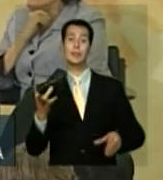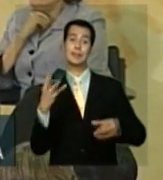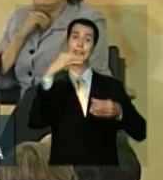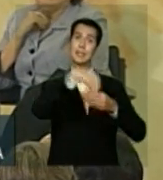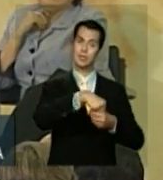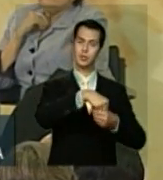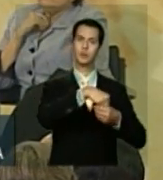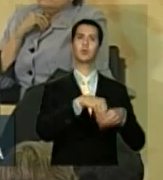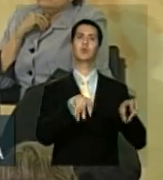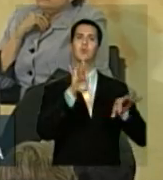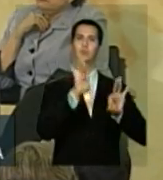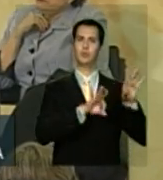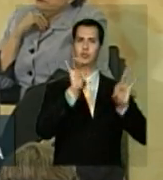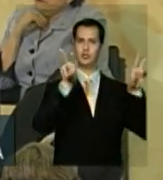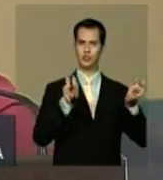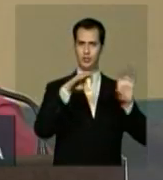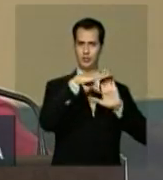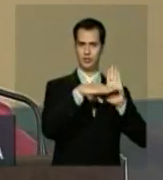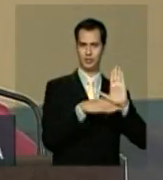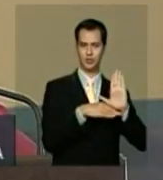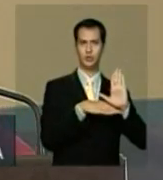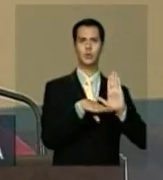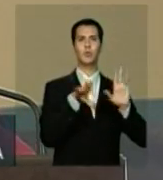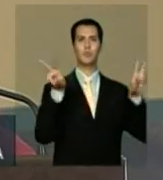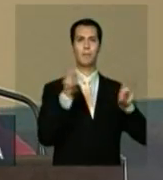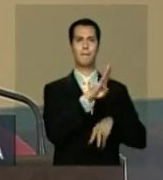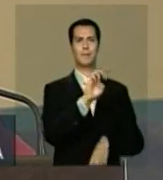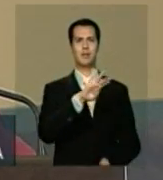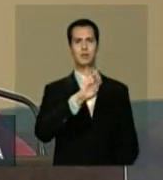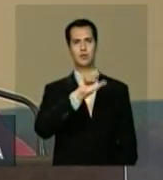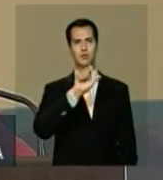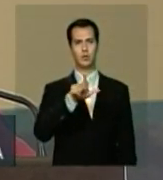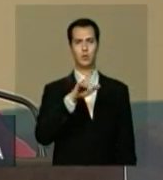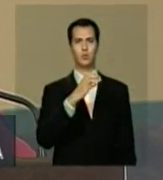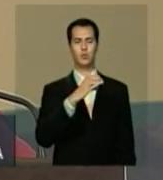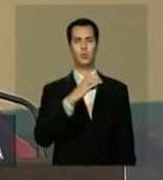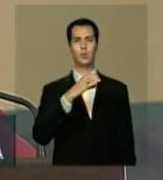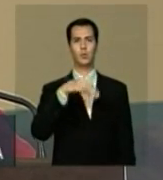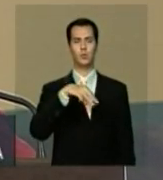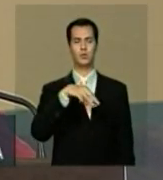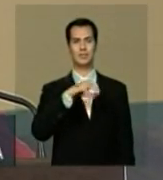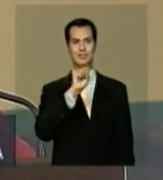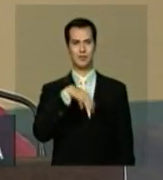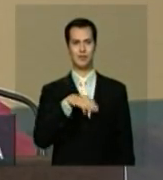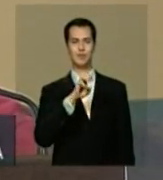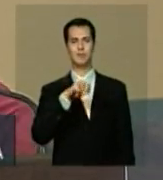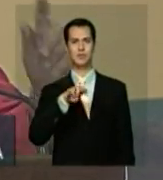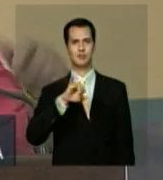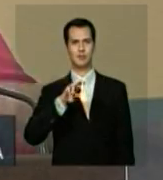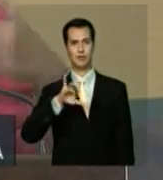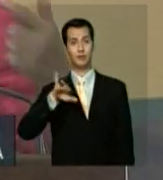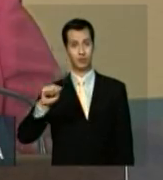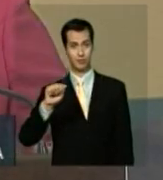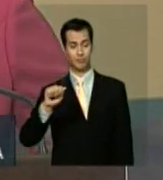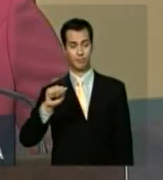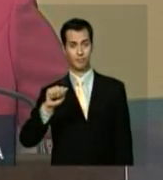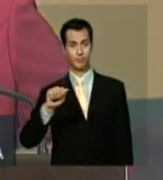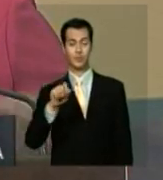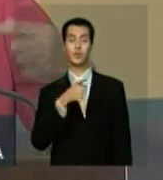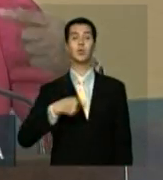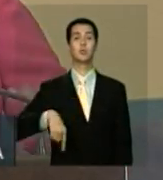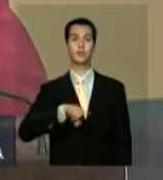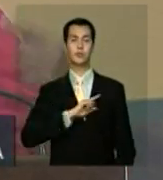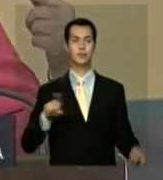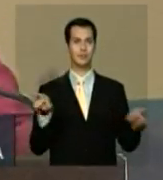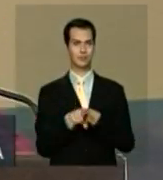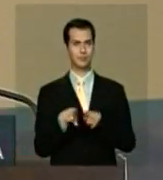para perto de r. 500.000 o número de famílias atendidas pelo Bolsa Família e nós ainda estamos